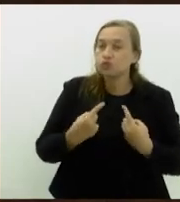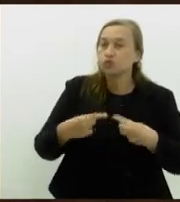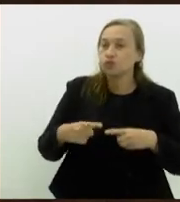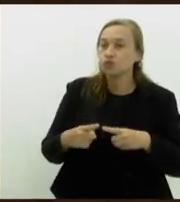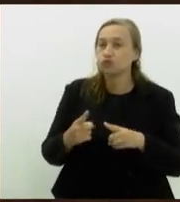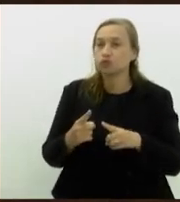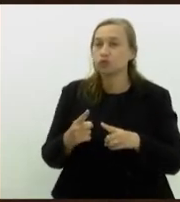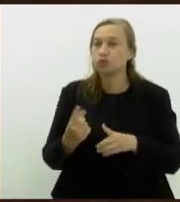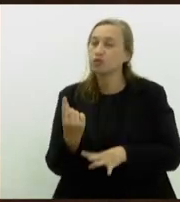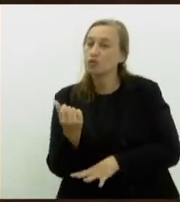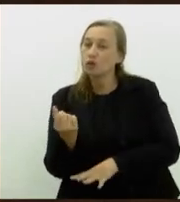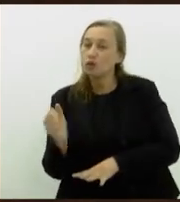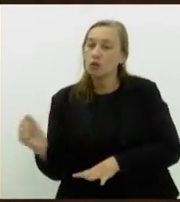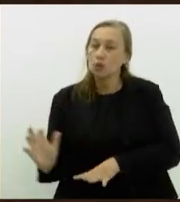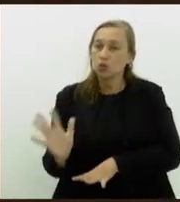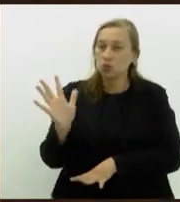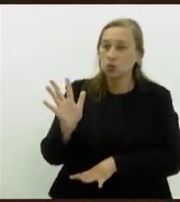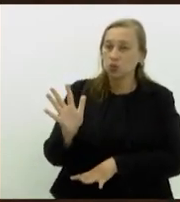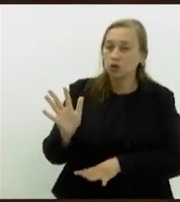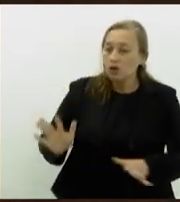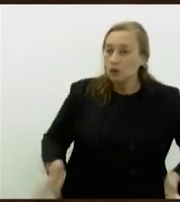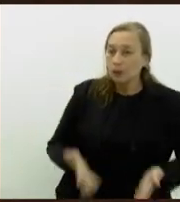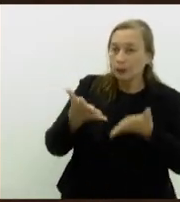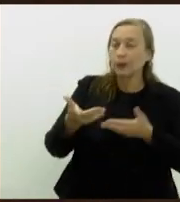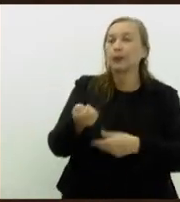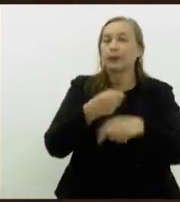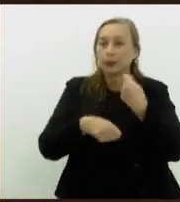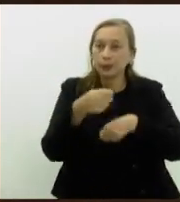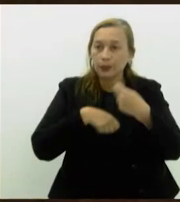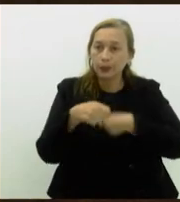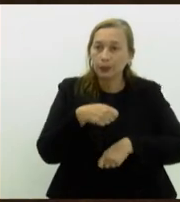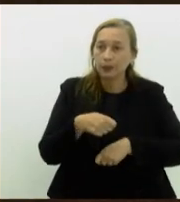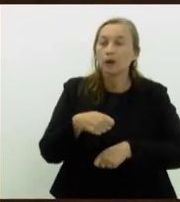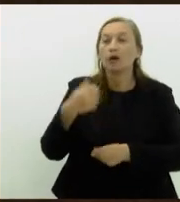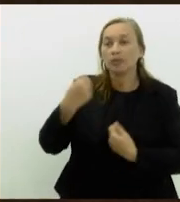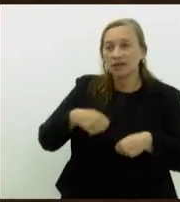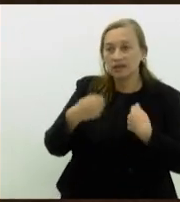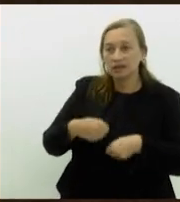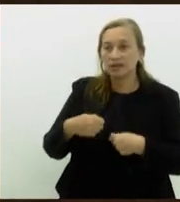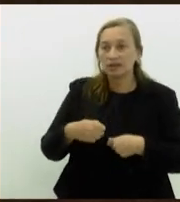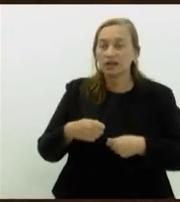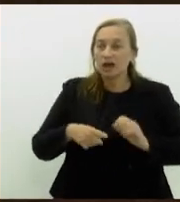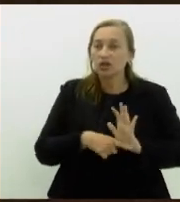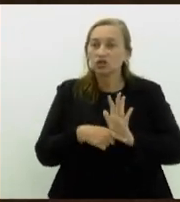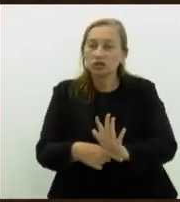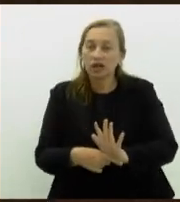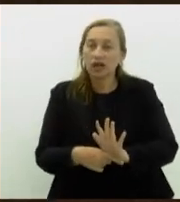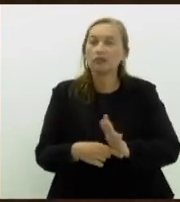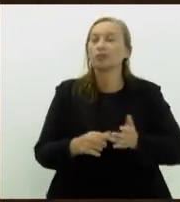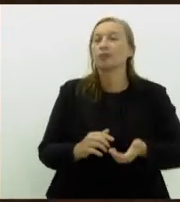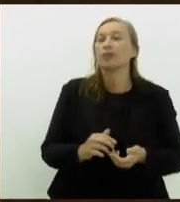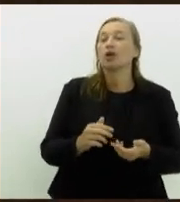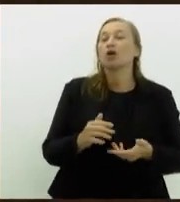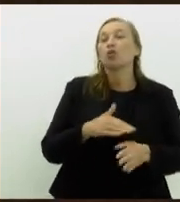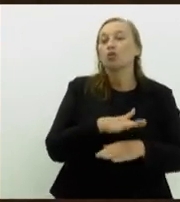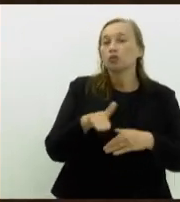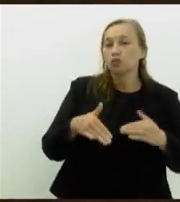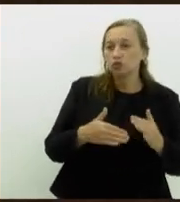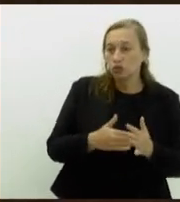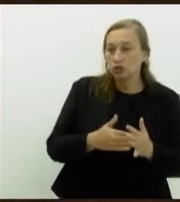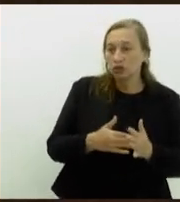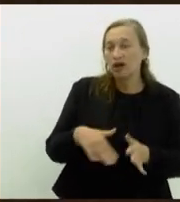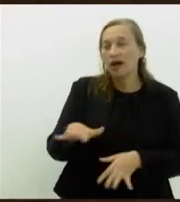caristia, impulsionar a população economicamente ativa, deve ser entendido por todos os agentes de governo como um dos